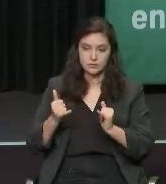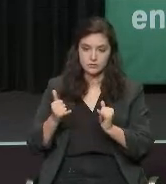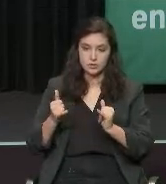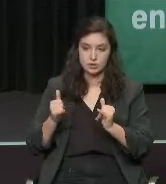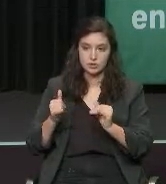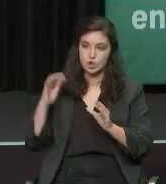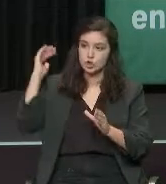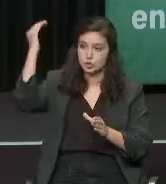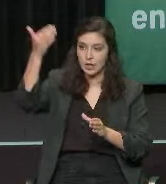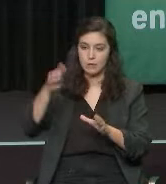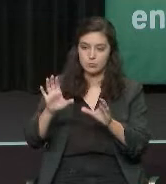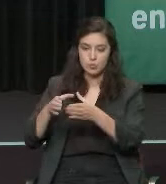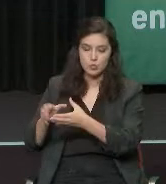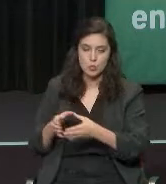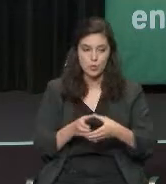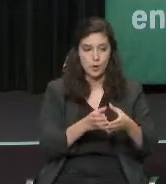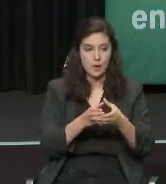candidatos, 61 agências espaciais.